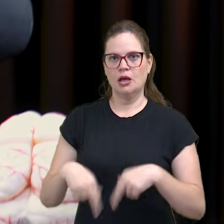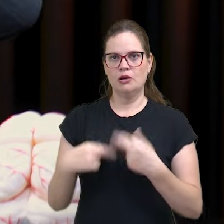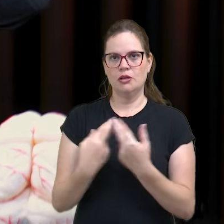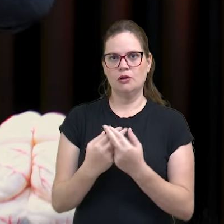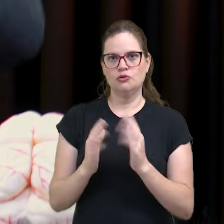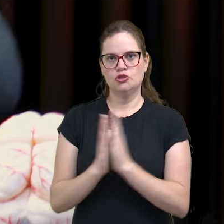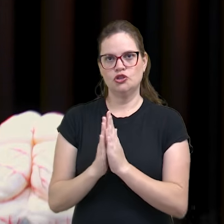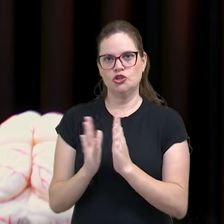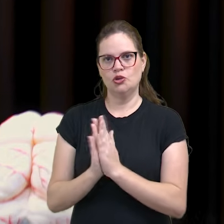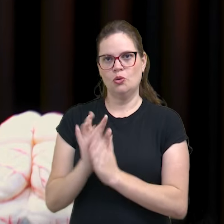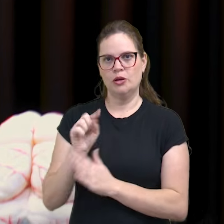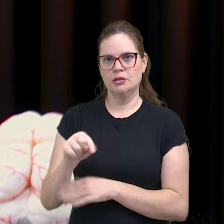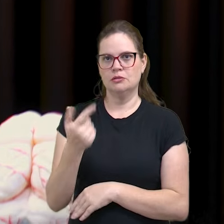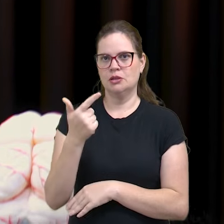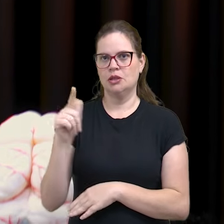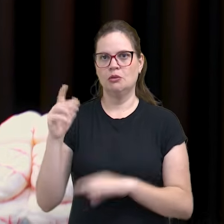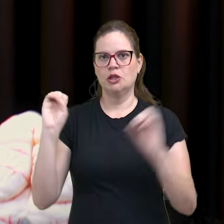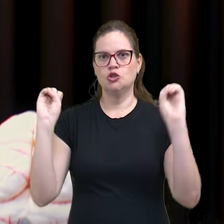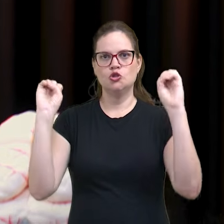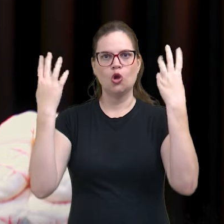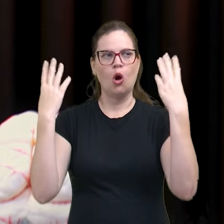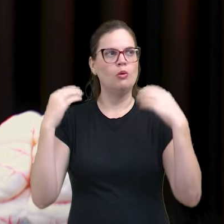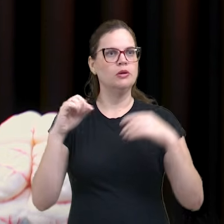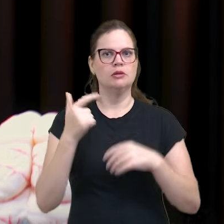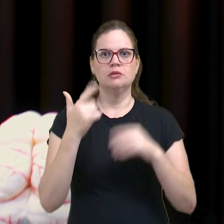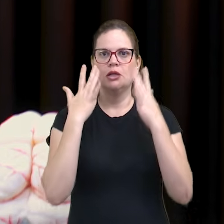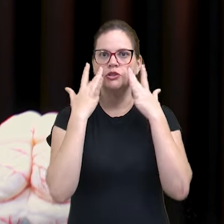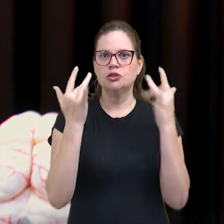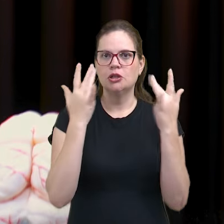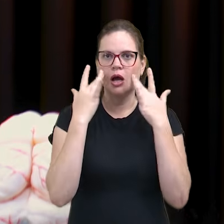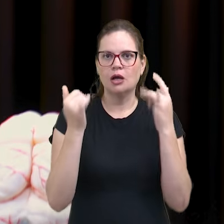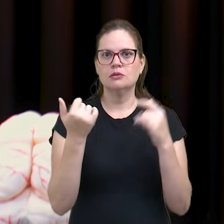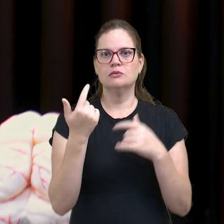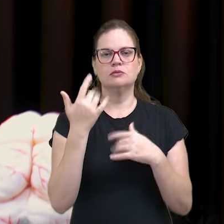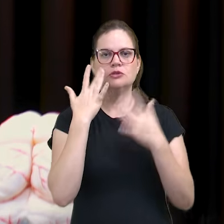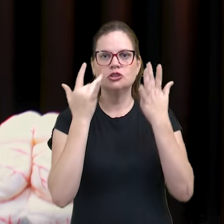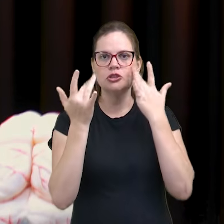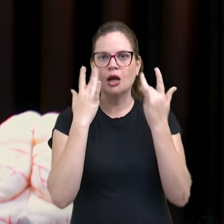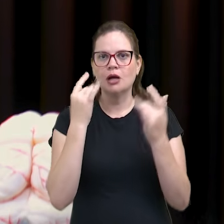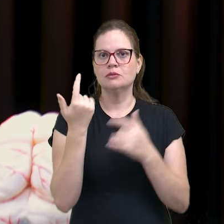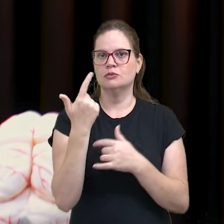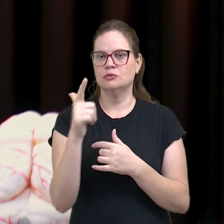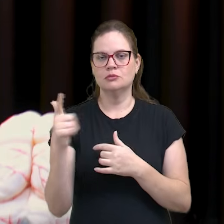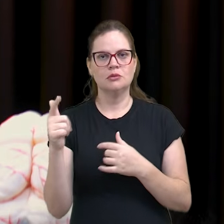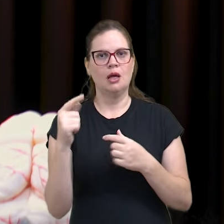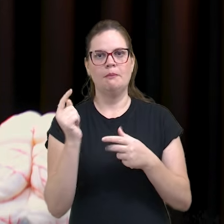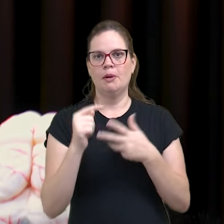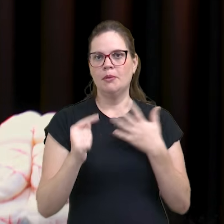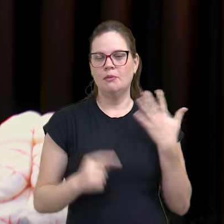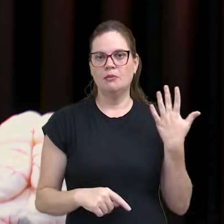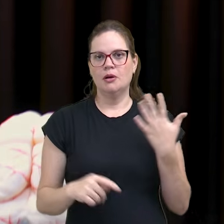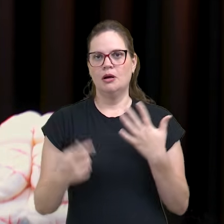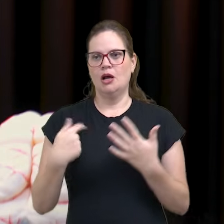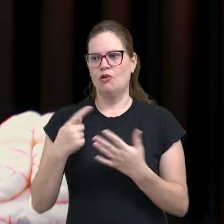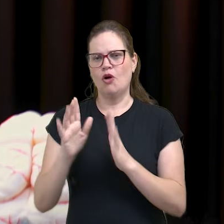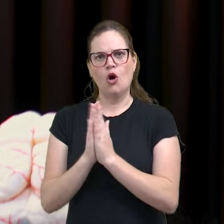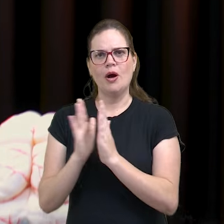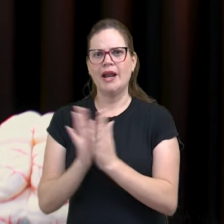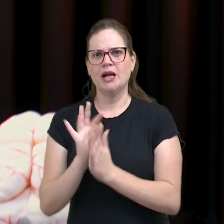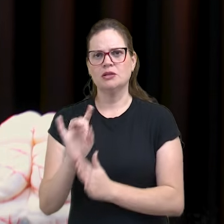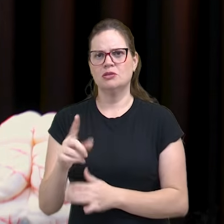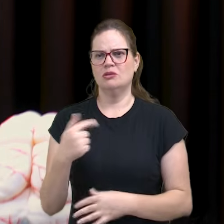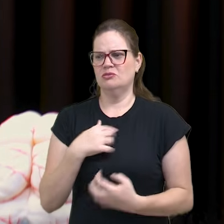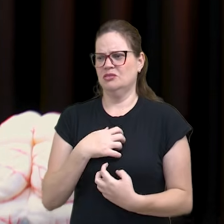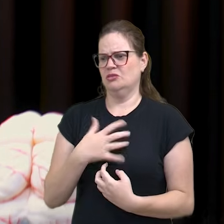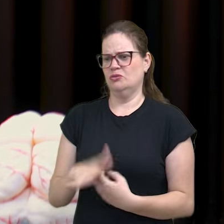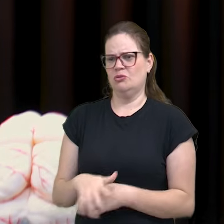aquela pirotecnia toda, eu vou sentir, eu não vou querer. A homeostase não vai estar